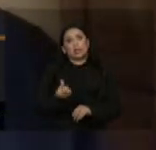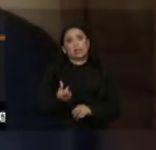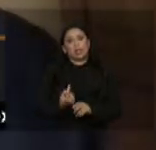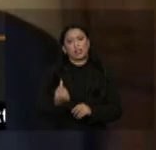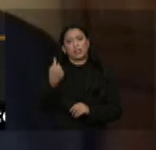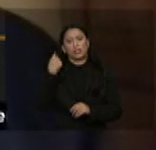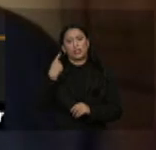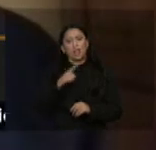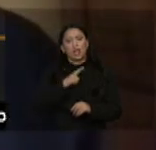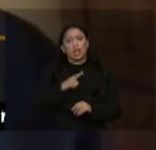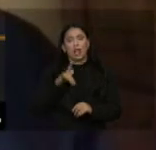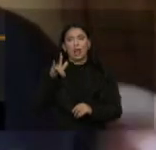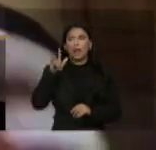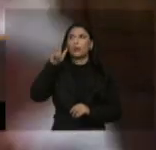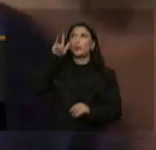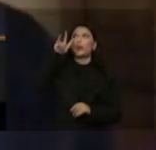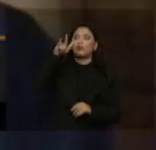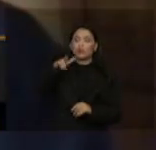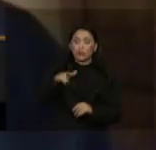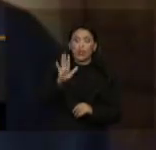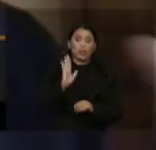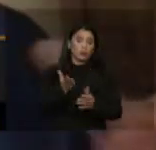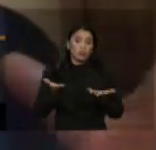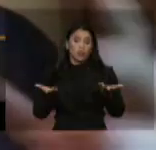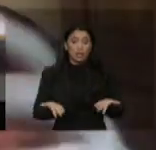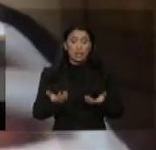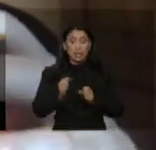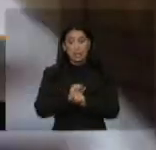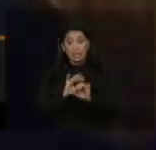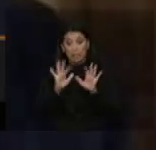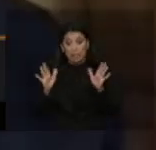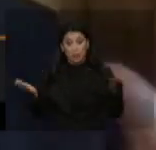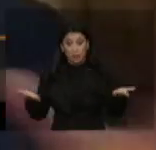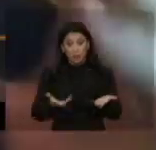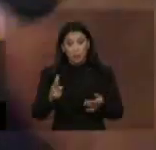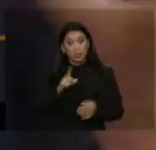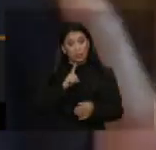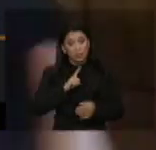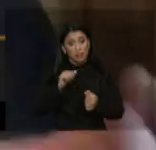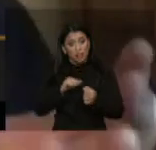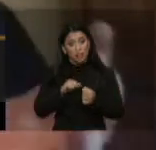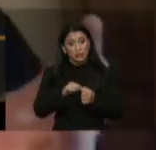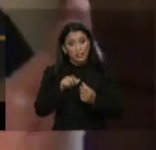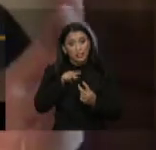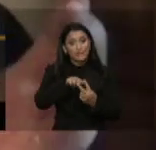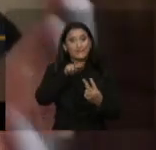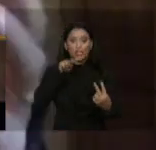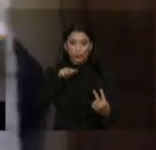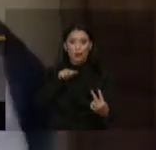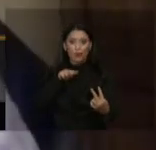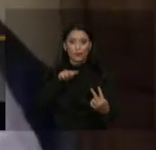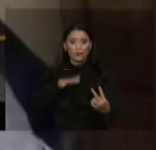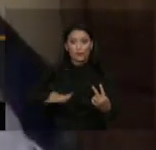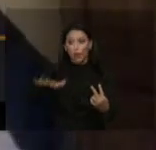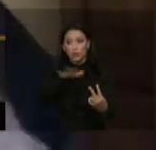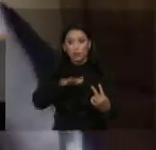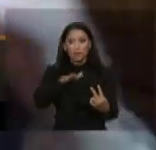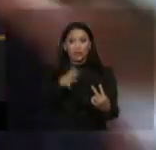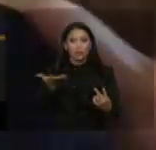fizemos isso com espaço aéreo e claro que agora nós teremos que fazer isso no espaço virtual quer dizer